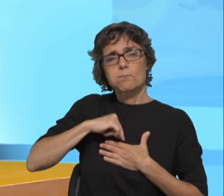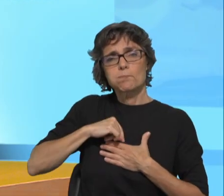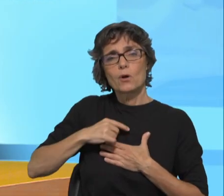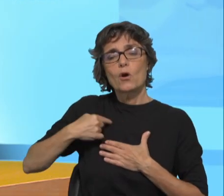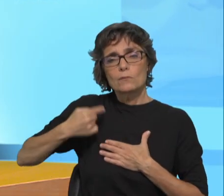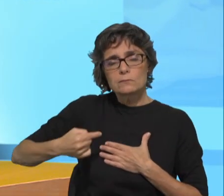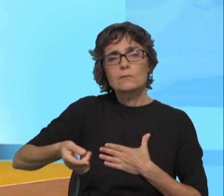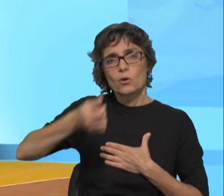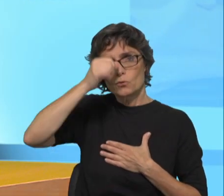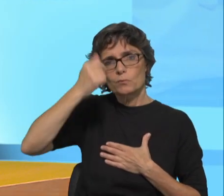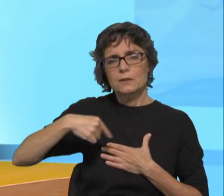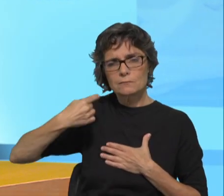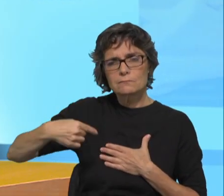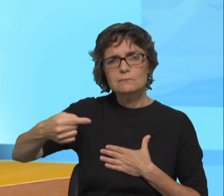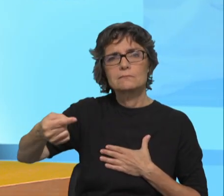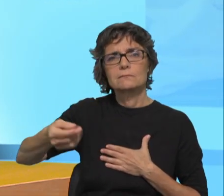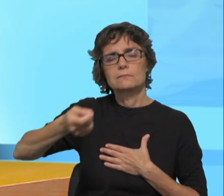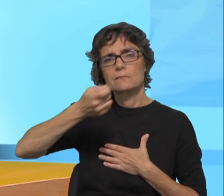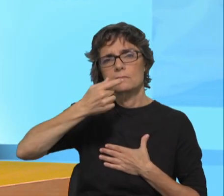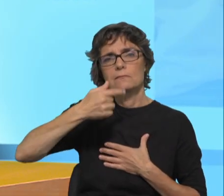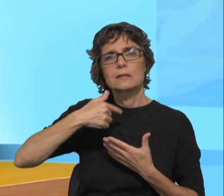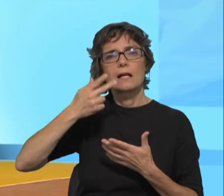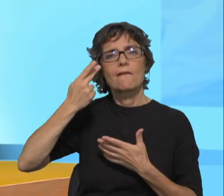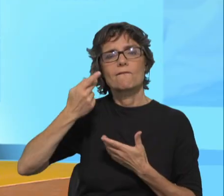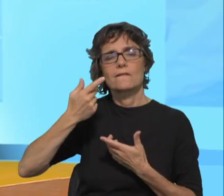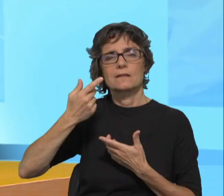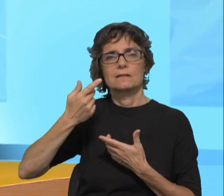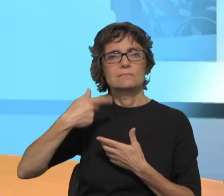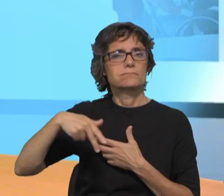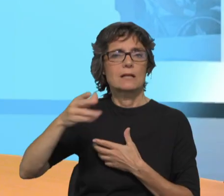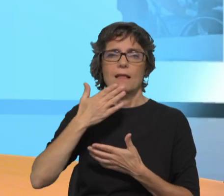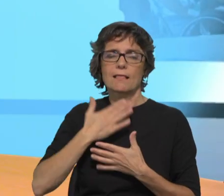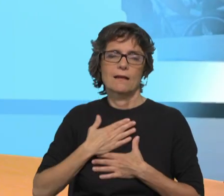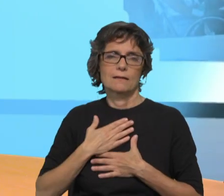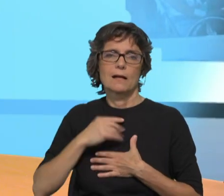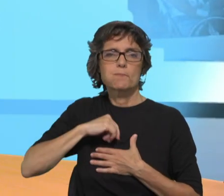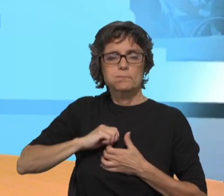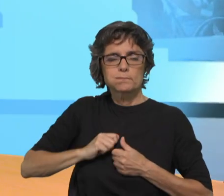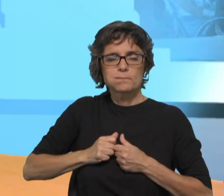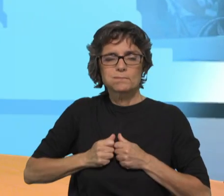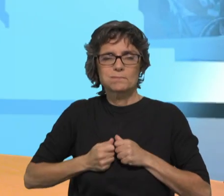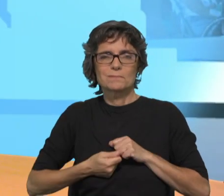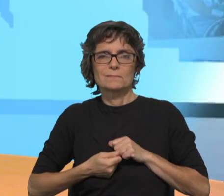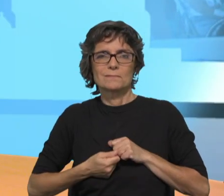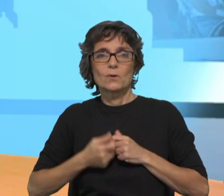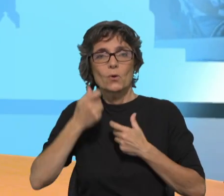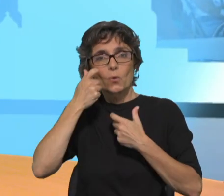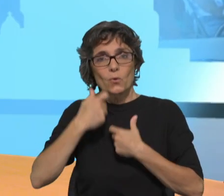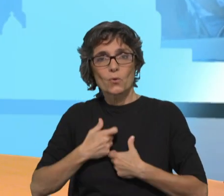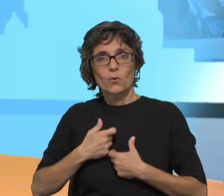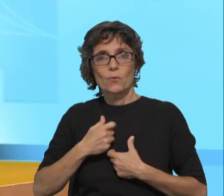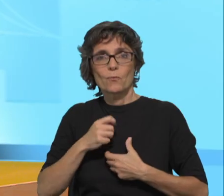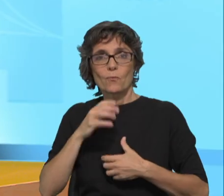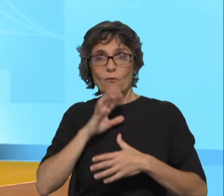domingo, que nos alimenta e que nos dá então a vida eterna e nos transforma naquilo que é o corpo do seu Filho,